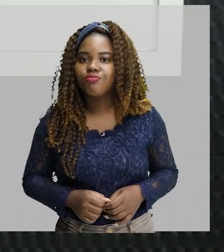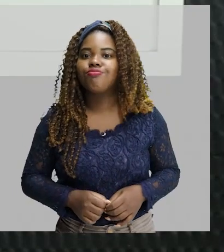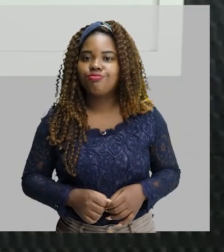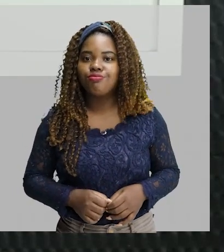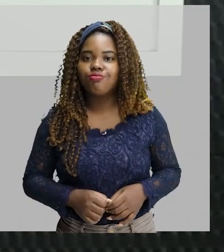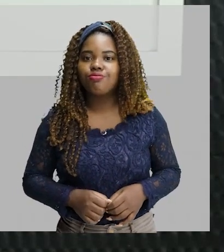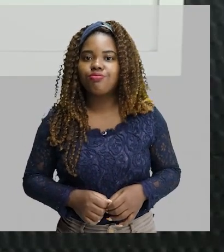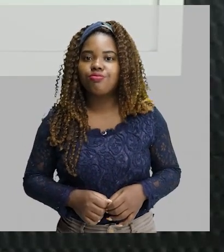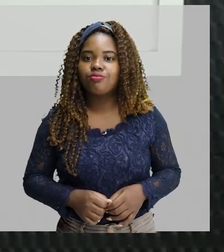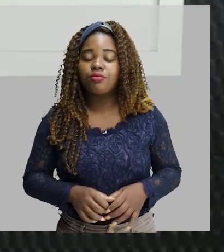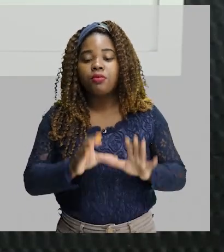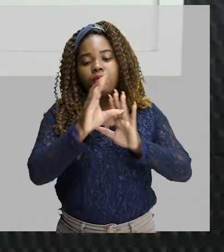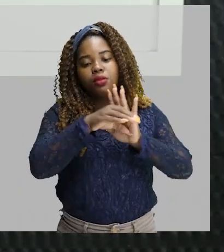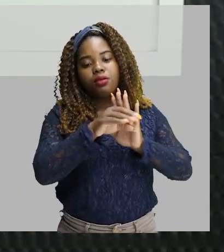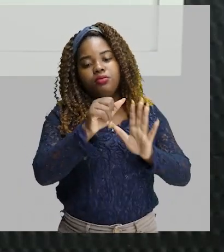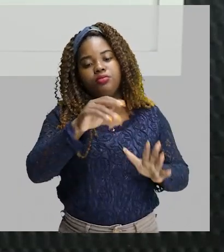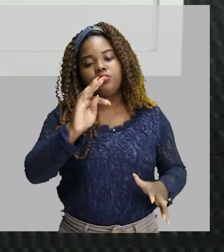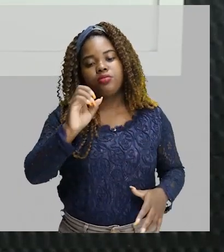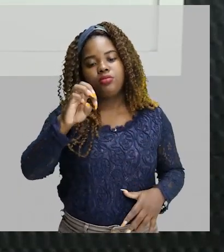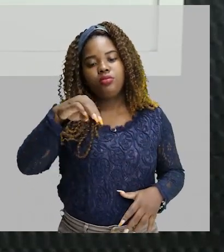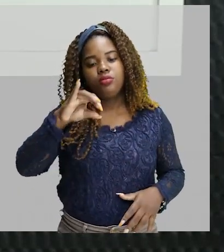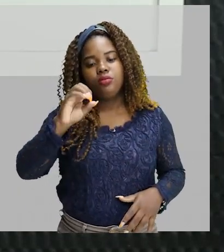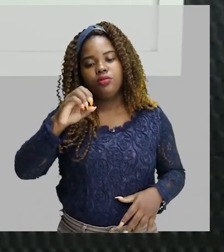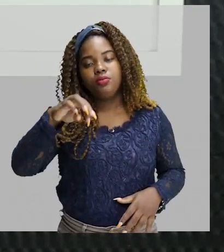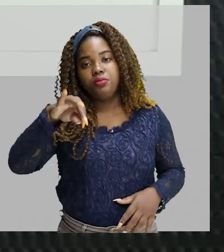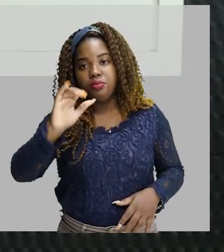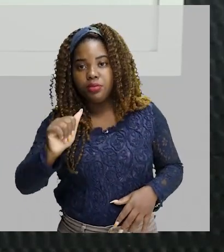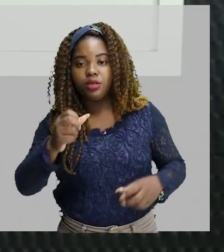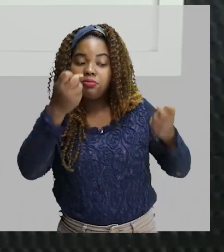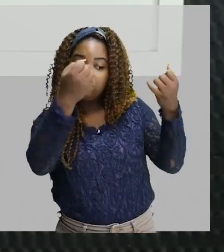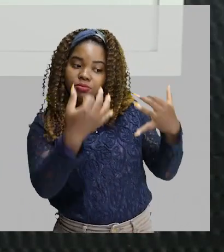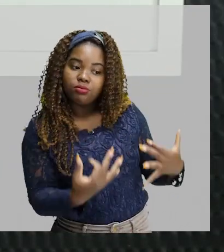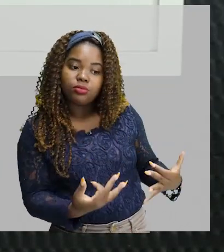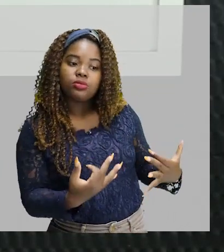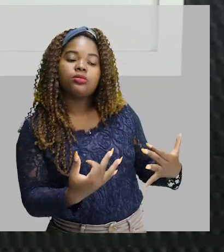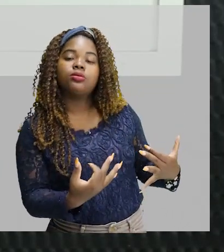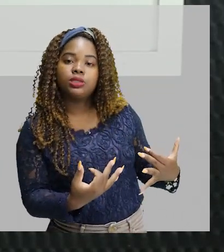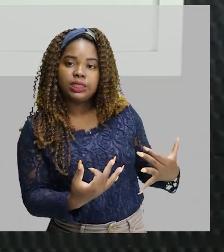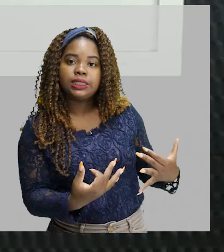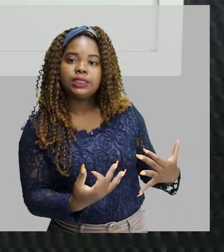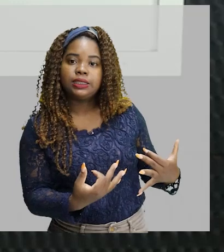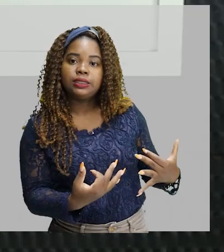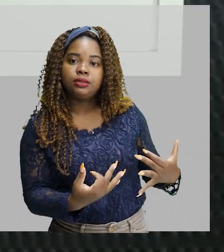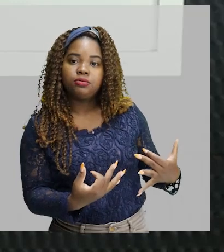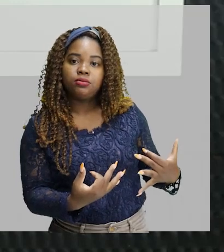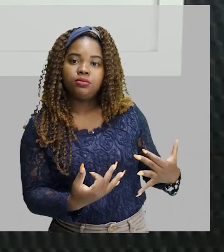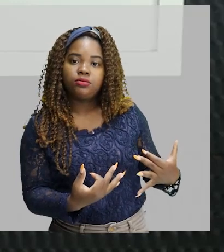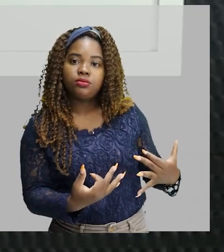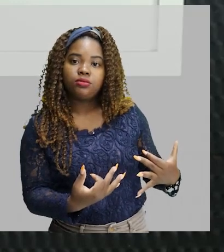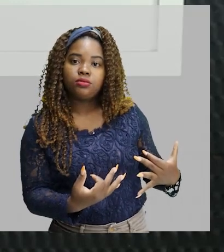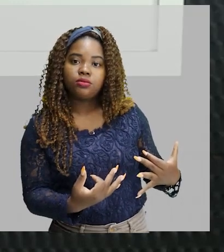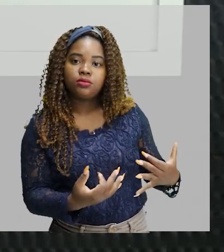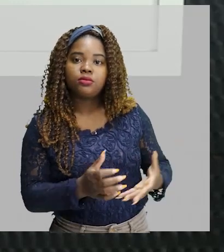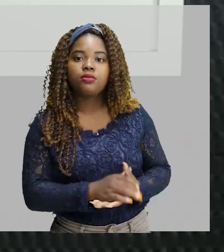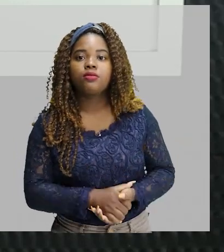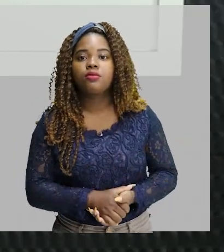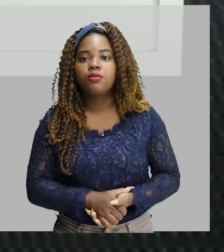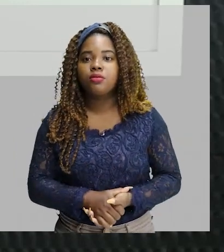está se autoexplicando. Agir por si mesmo,